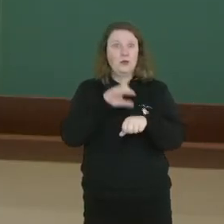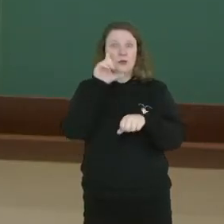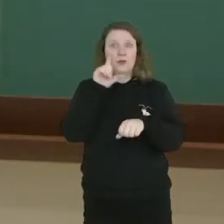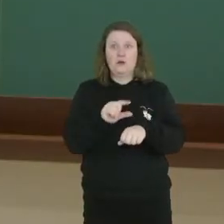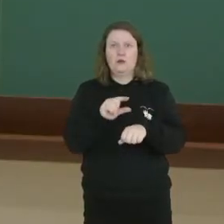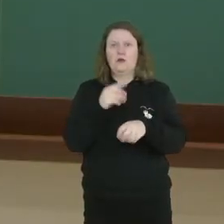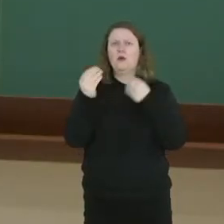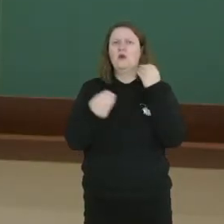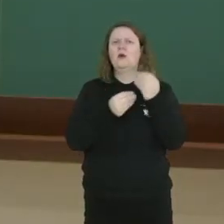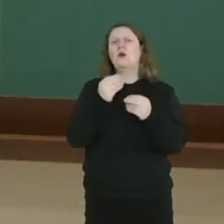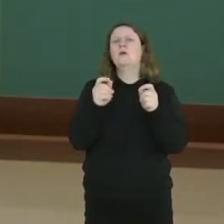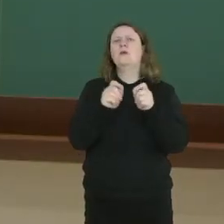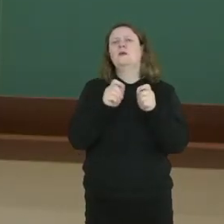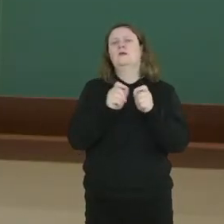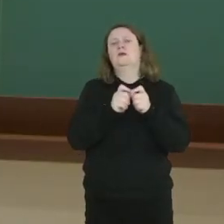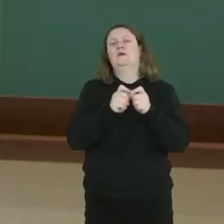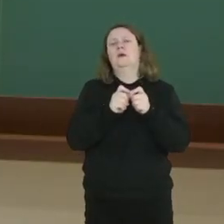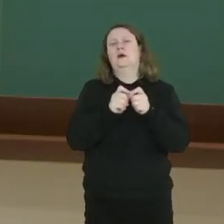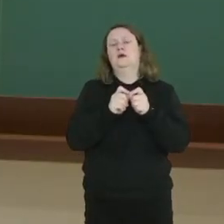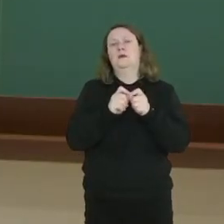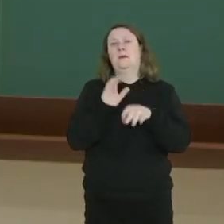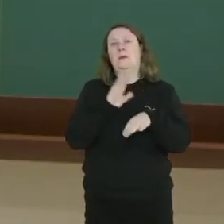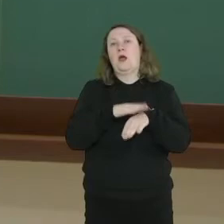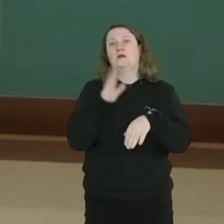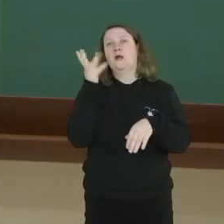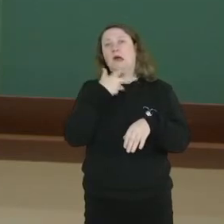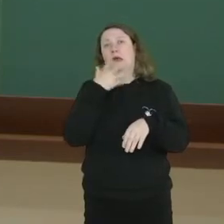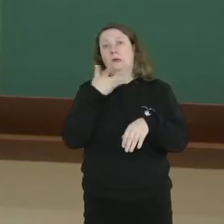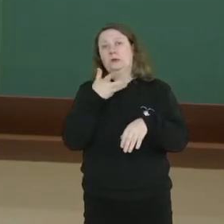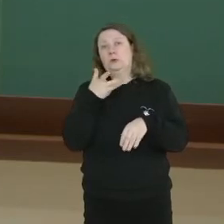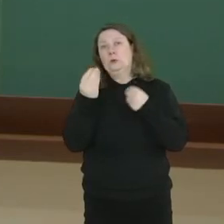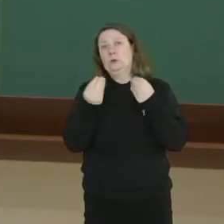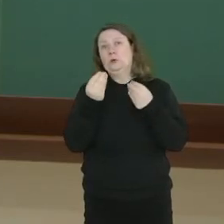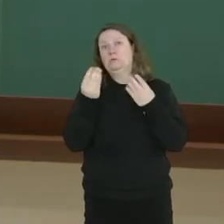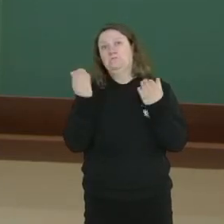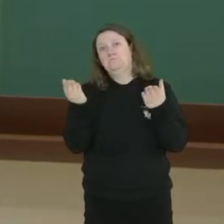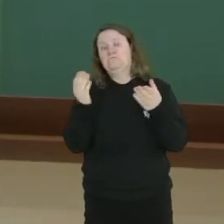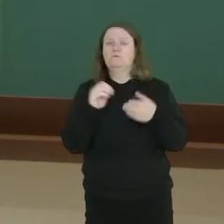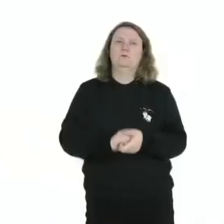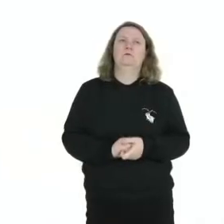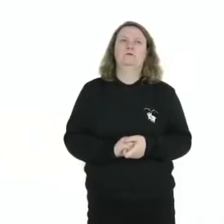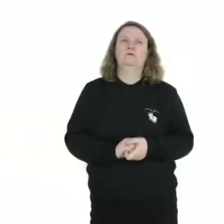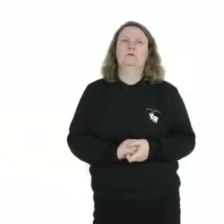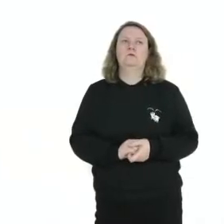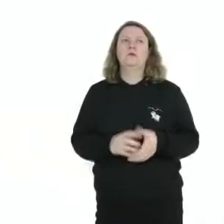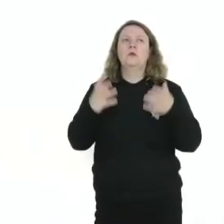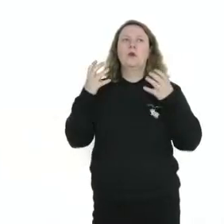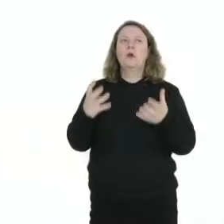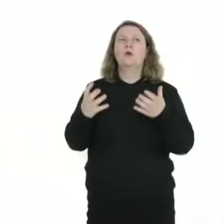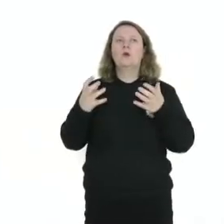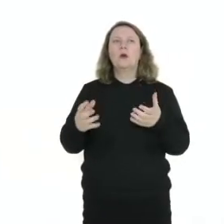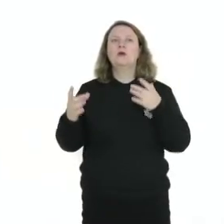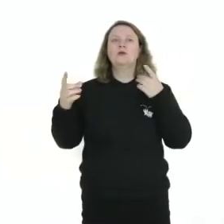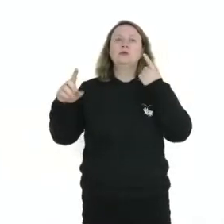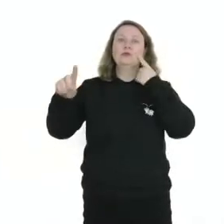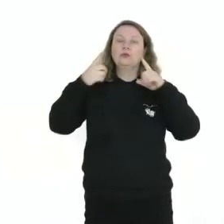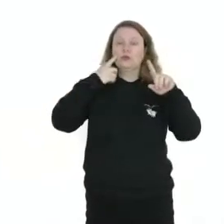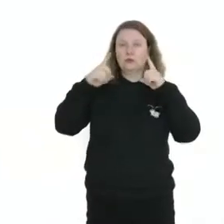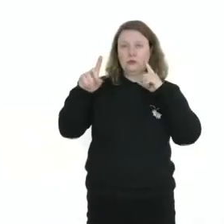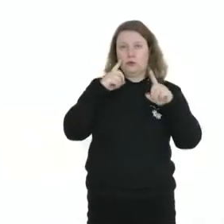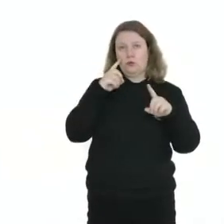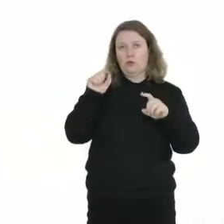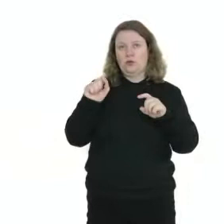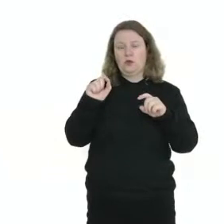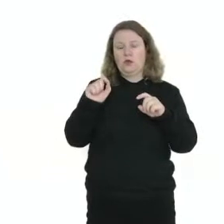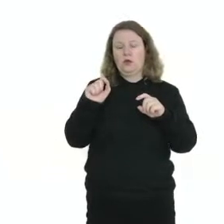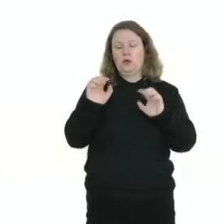faz para atravessar no menor tempo possível? Como será que a gente faz isso? Olha, eu quero saber o seguinte. Qual é a distância